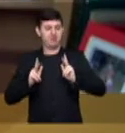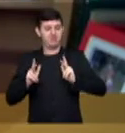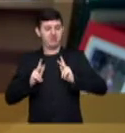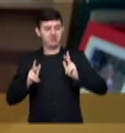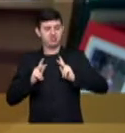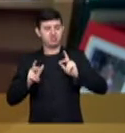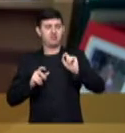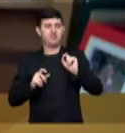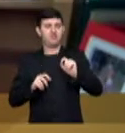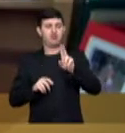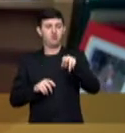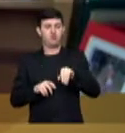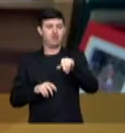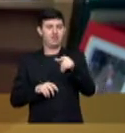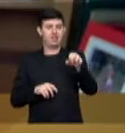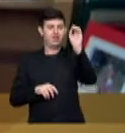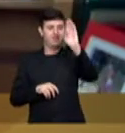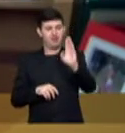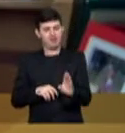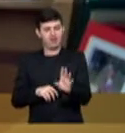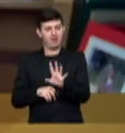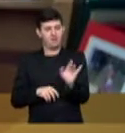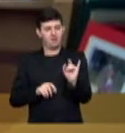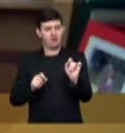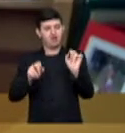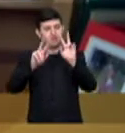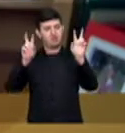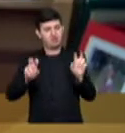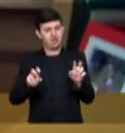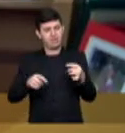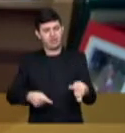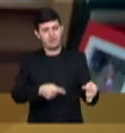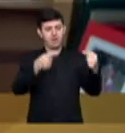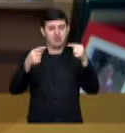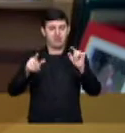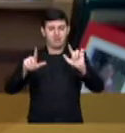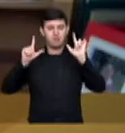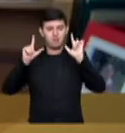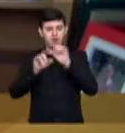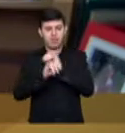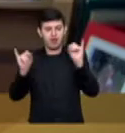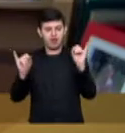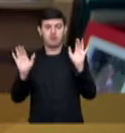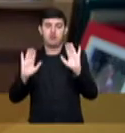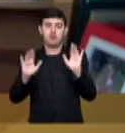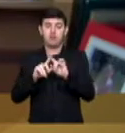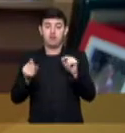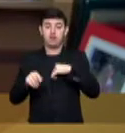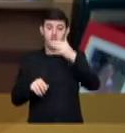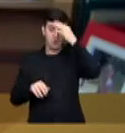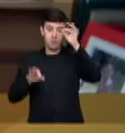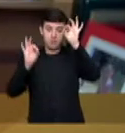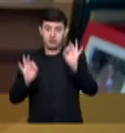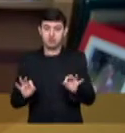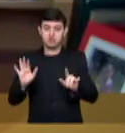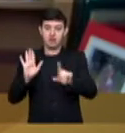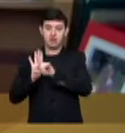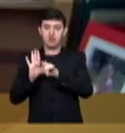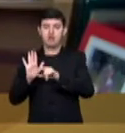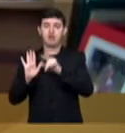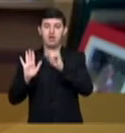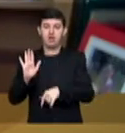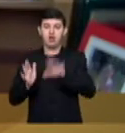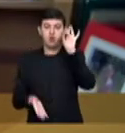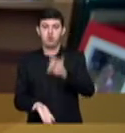legislar sobre propaganda comercial, mas, na verdade, bem compreendida a lei, seja na sua versão original